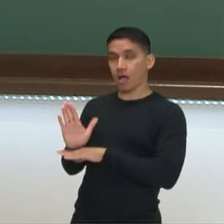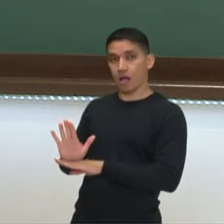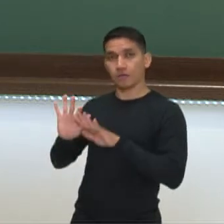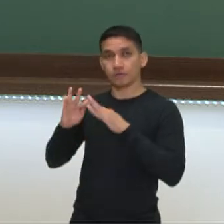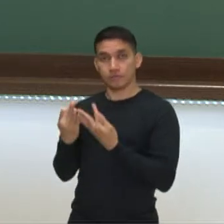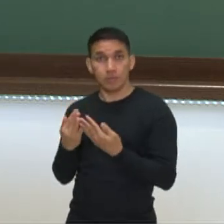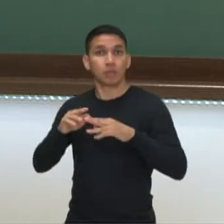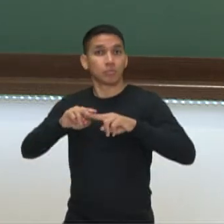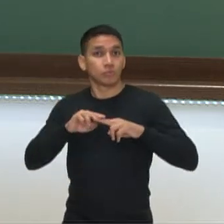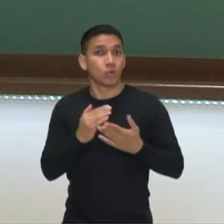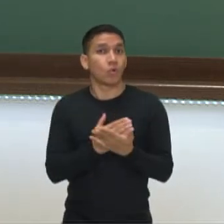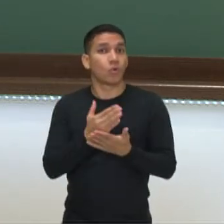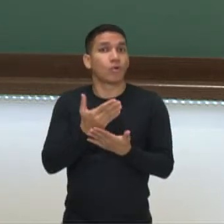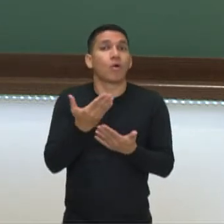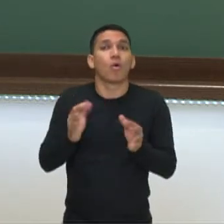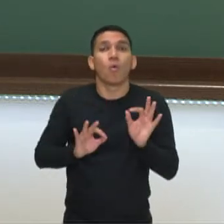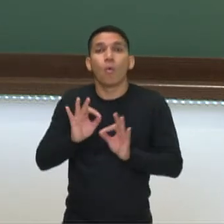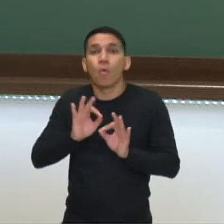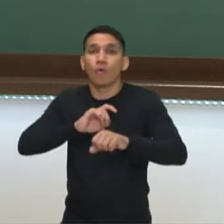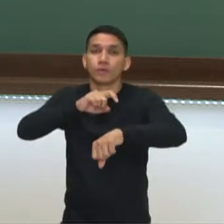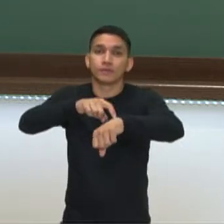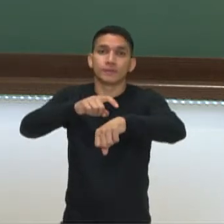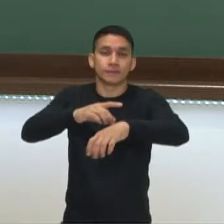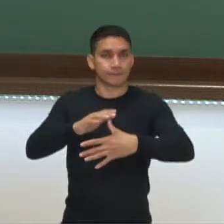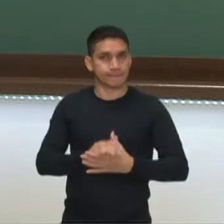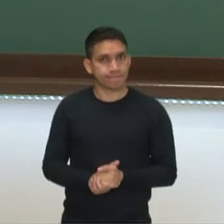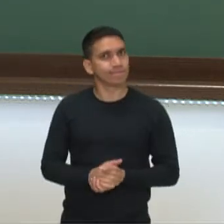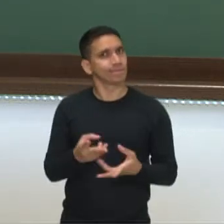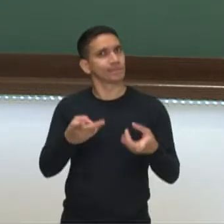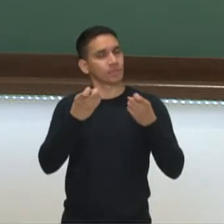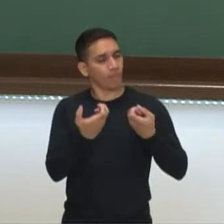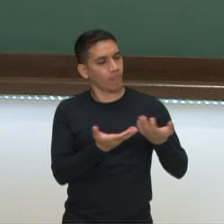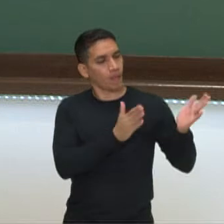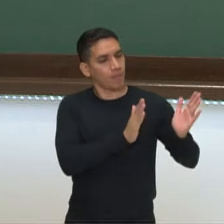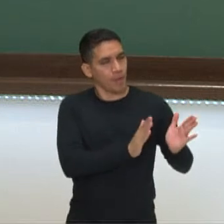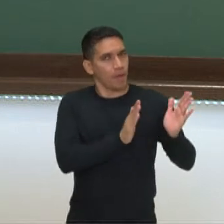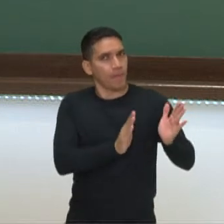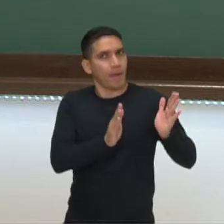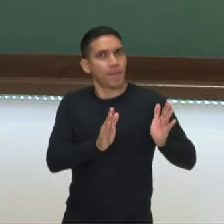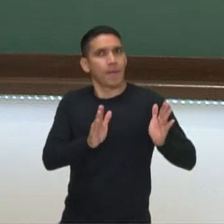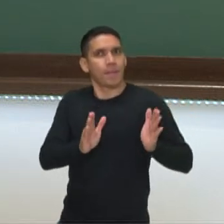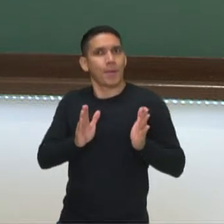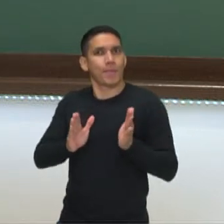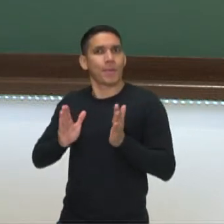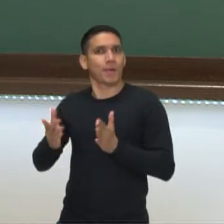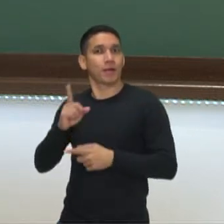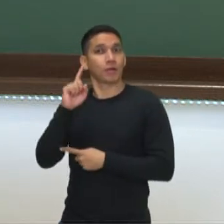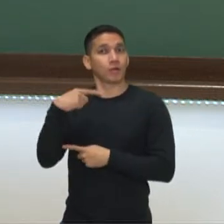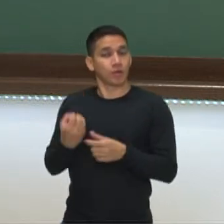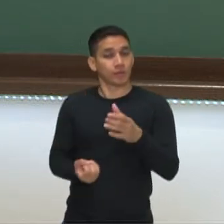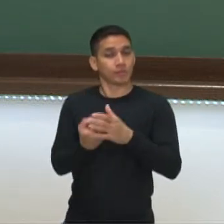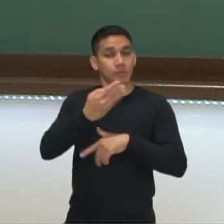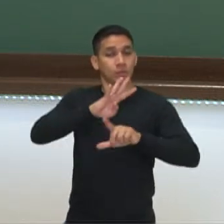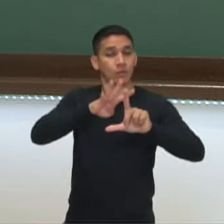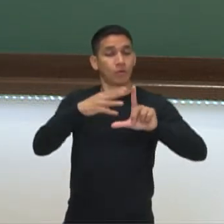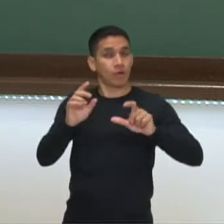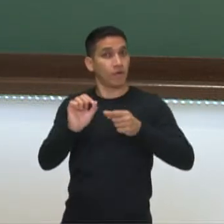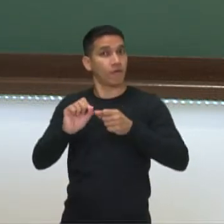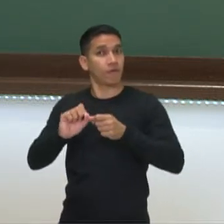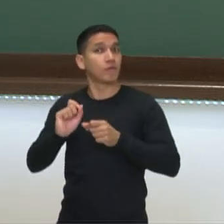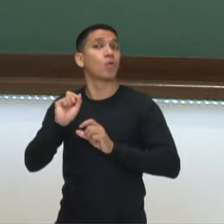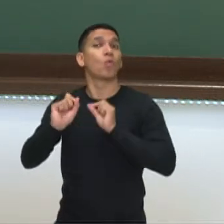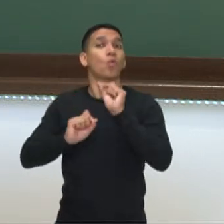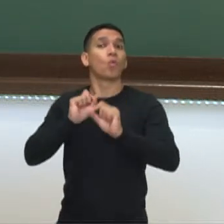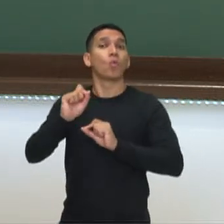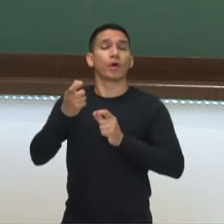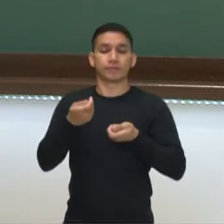começa então a organizar esse tempo, né? Olha só o passo a passo que nós estamos fazendo para organizar um cronograma de estudo e fazer